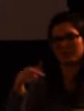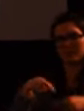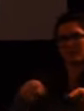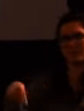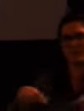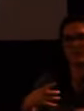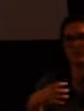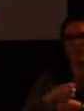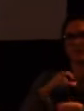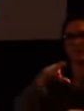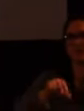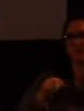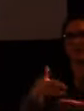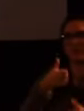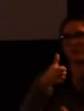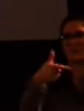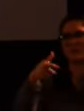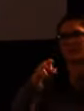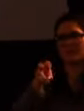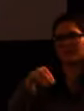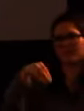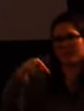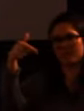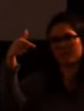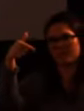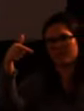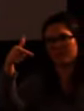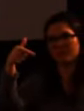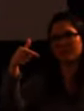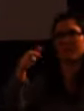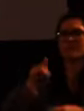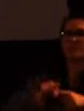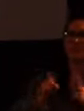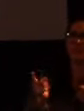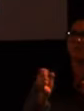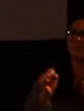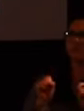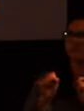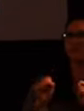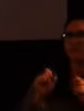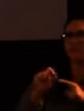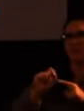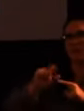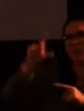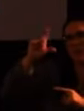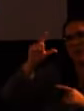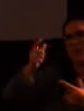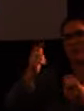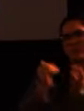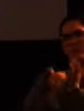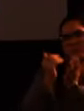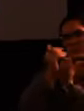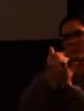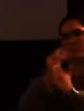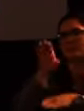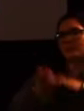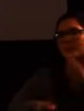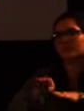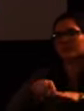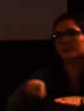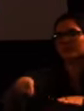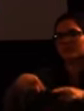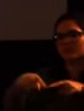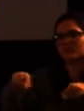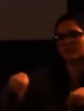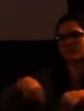que ter na cidade de Salvador hoje é 125 metros quadrados, mas que pode ser maior de acordo com a zona de uso que se situe, e a